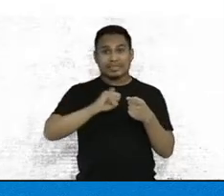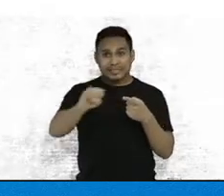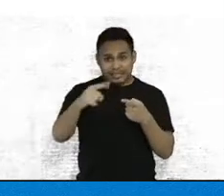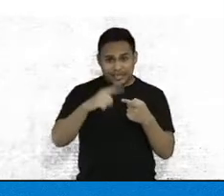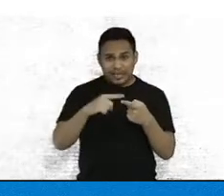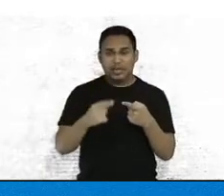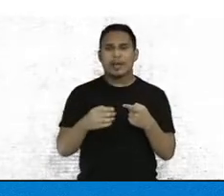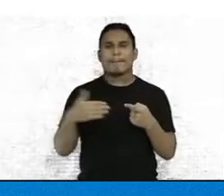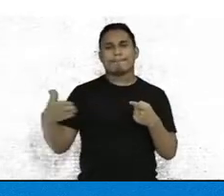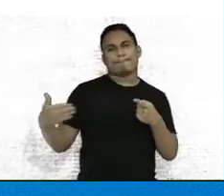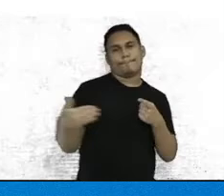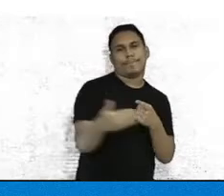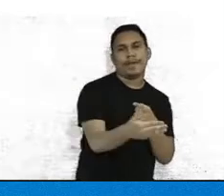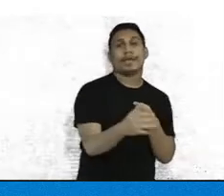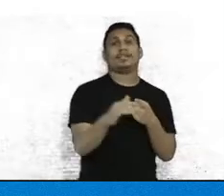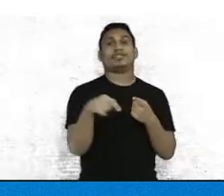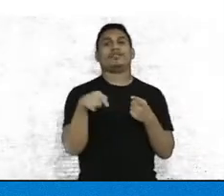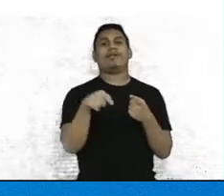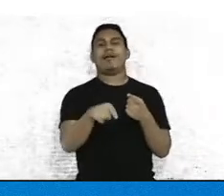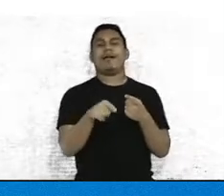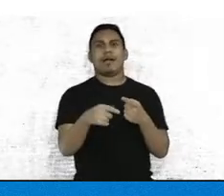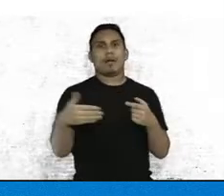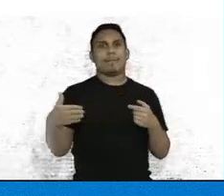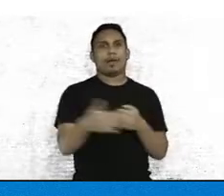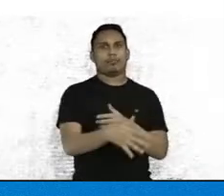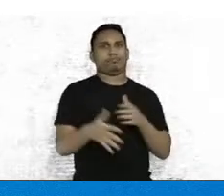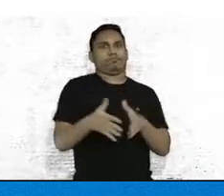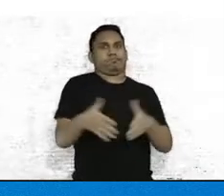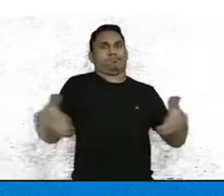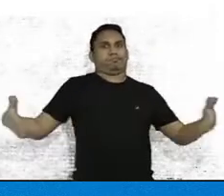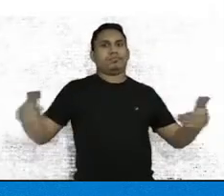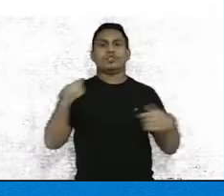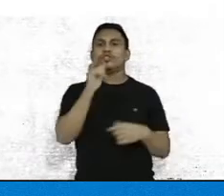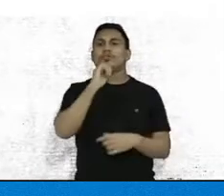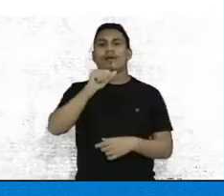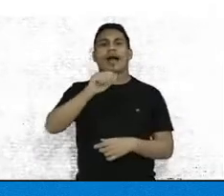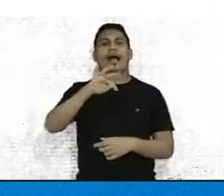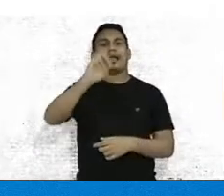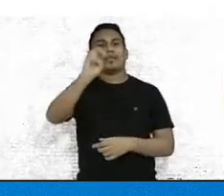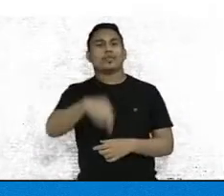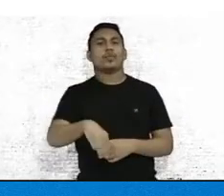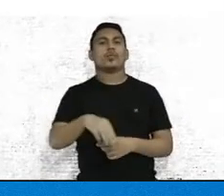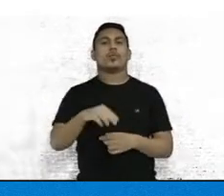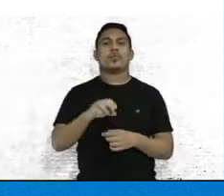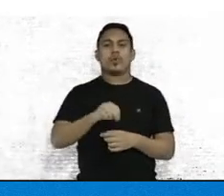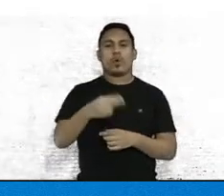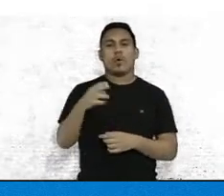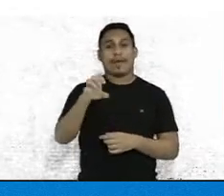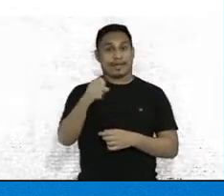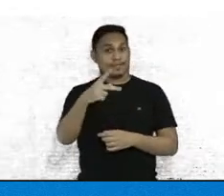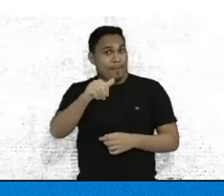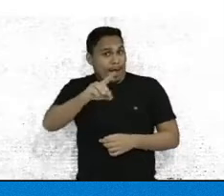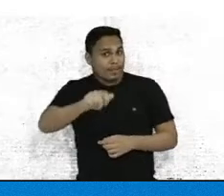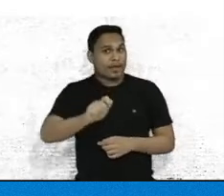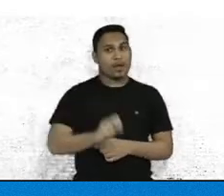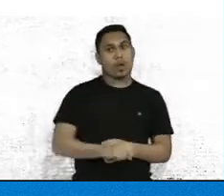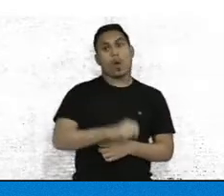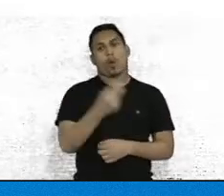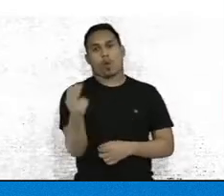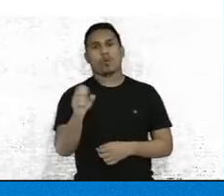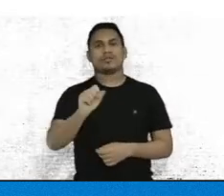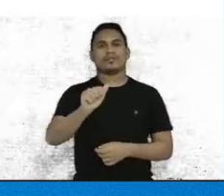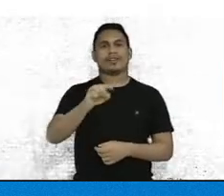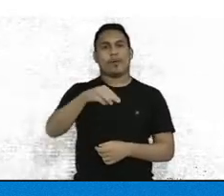principalmente aqueles peixões grandes, tipo atum, peixe-espada e até o salmão, alguns desses peixes são